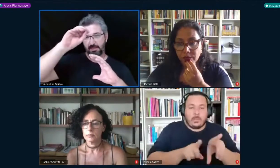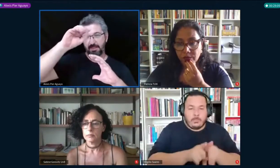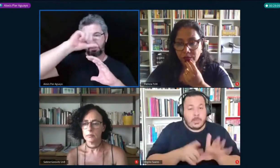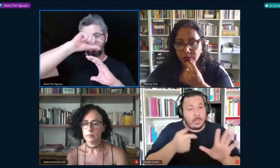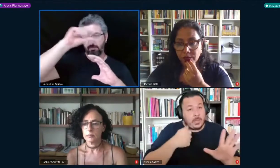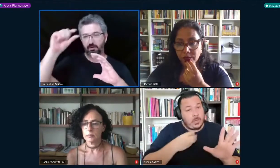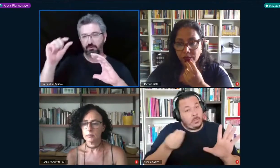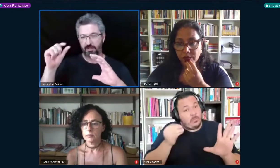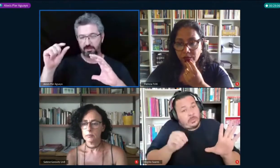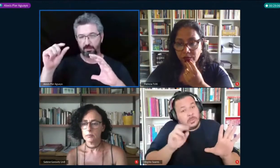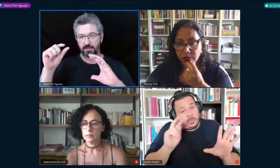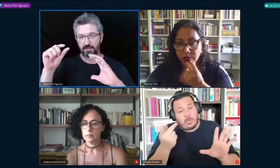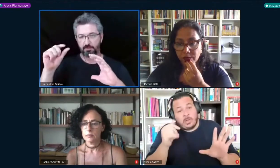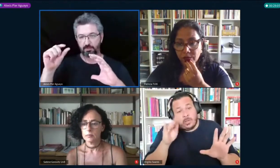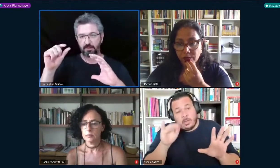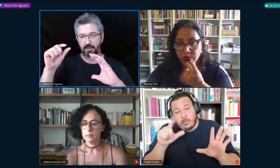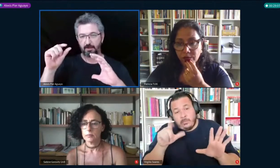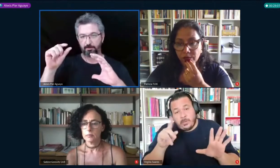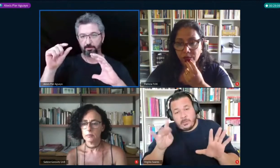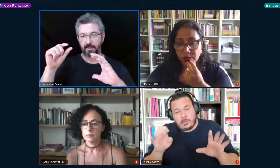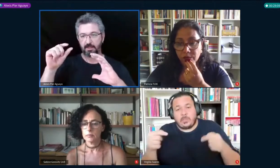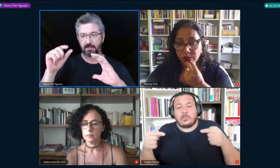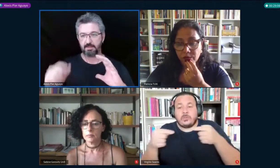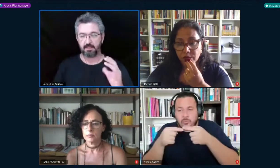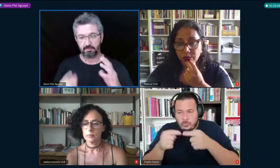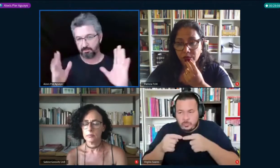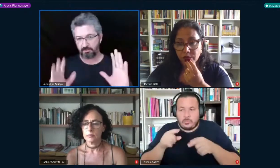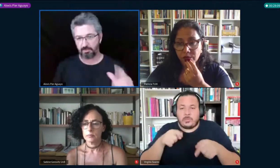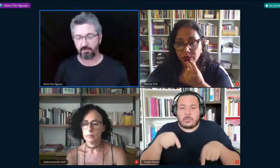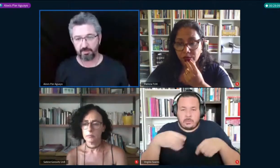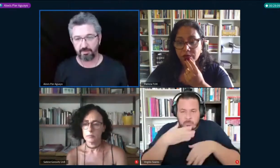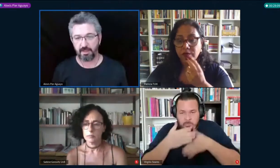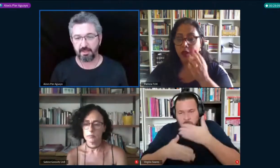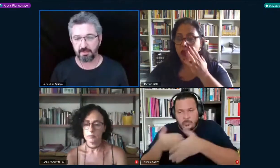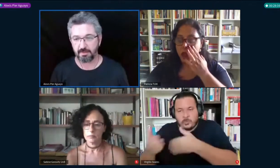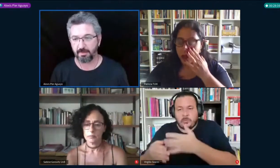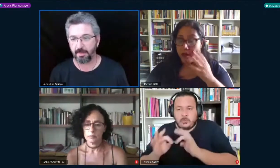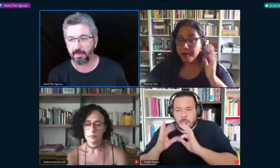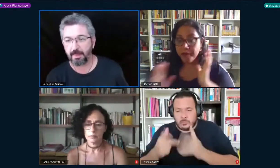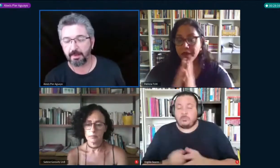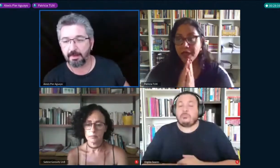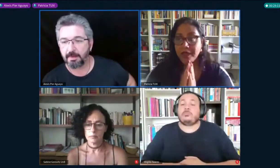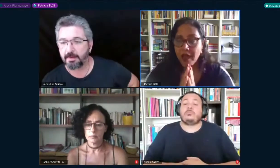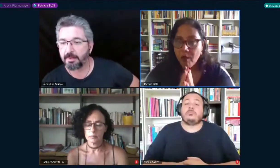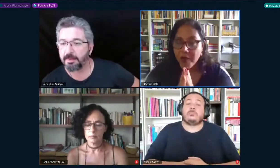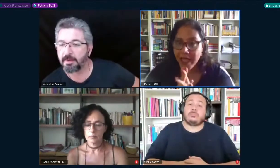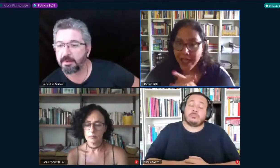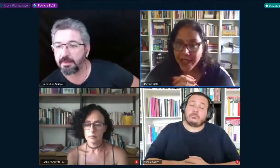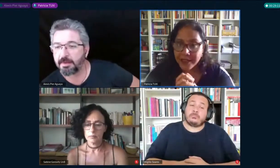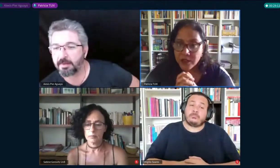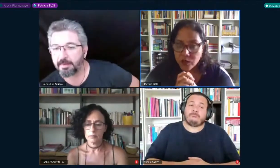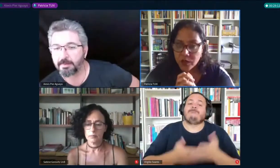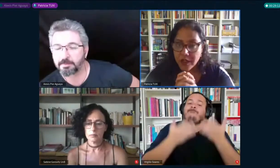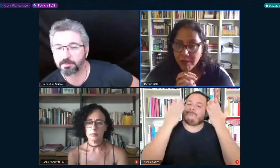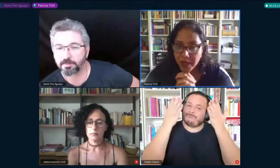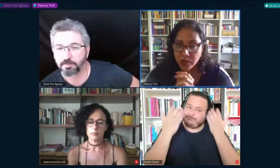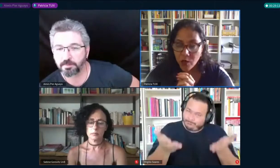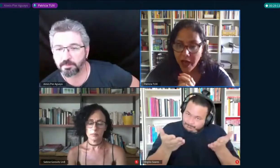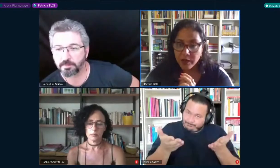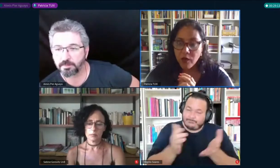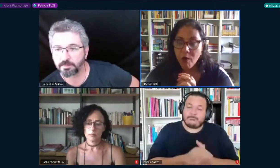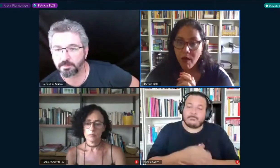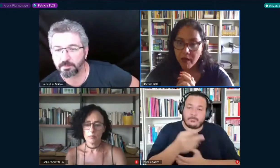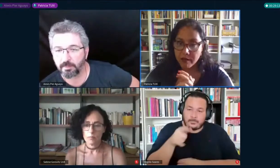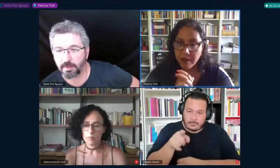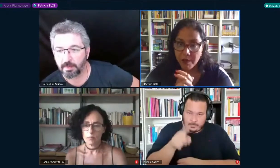para dentro das habilidades que envolvem esse processo por inteiro, certo? Bom, enfim, é isso. Então, é esse